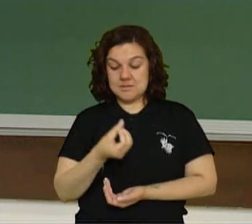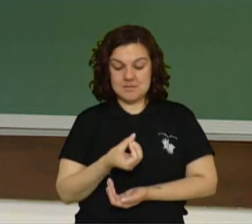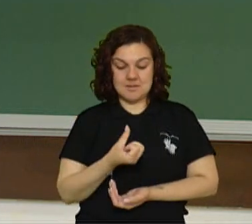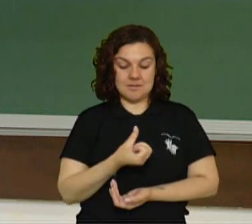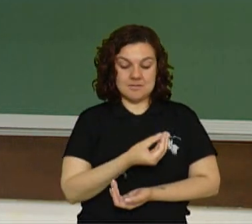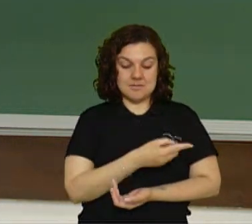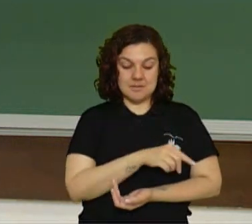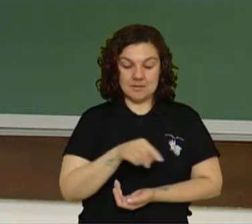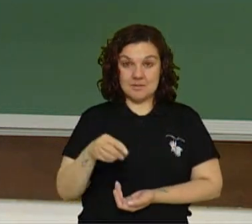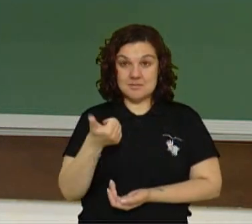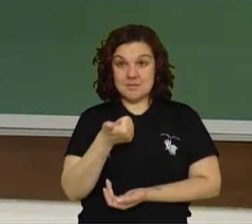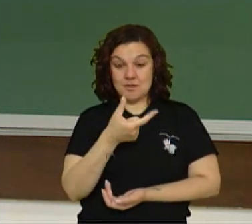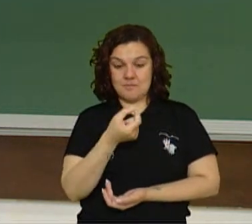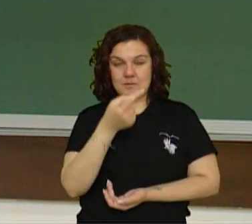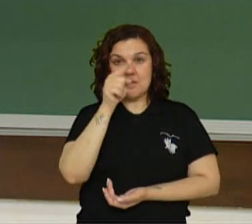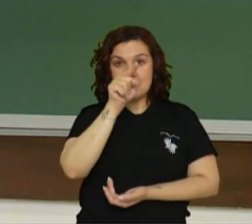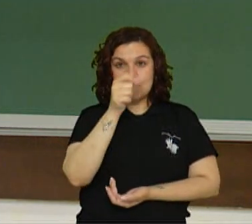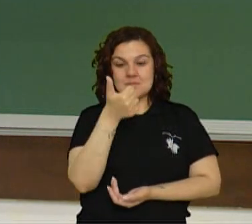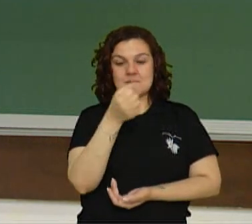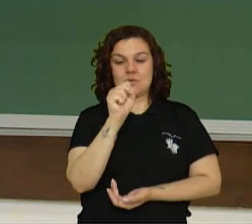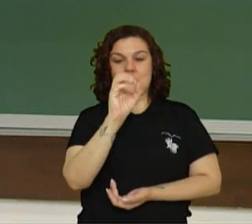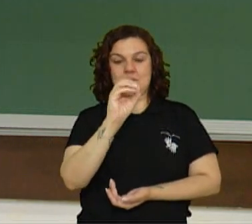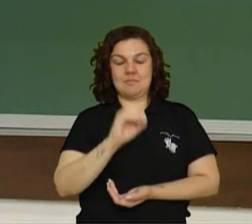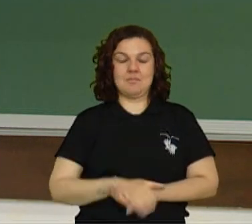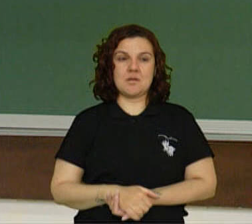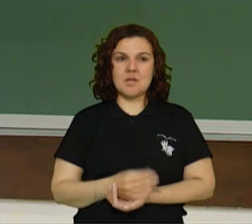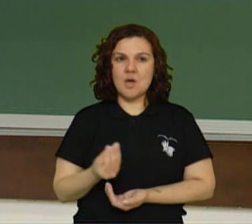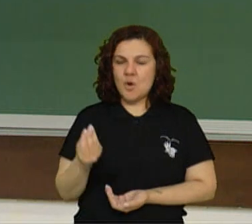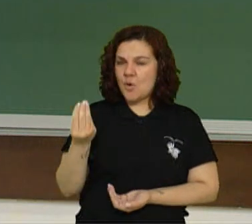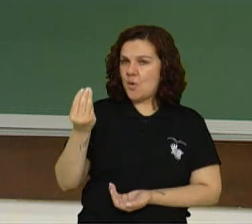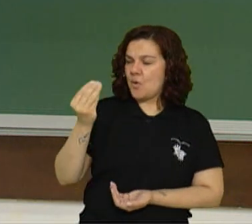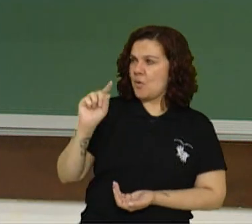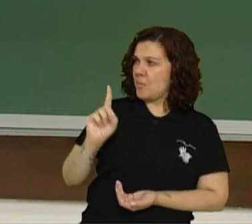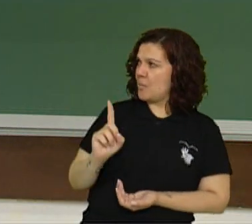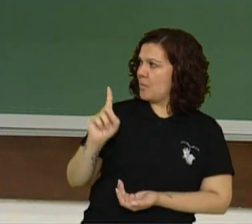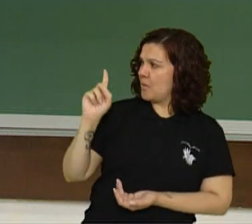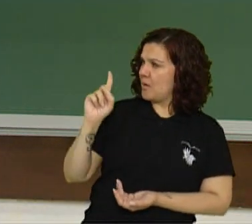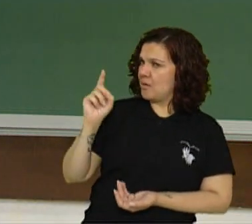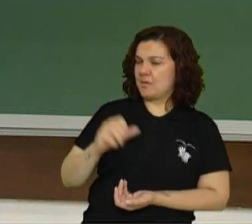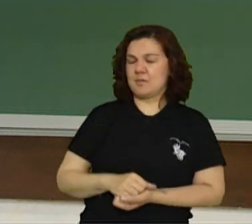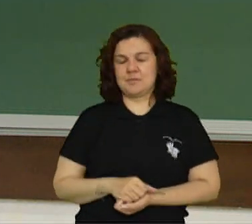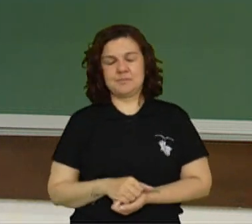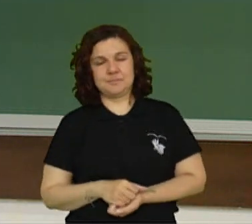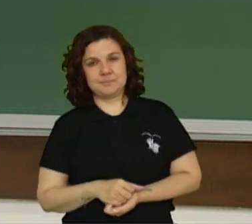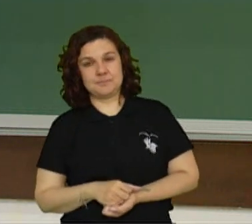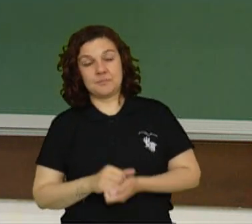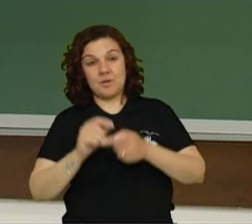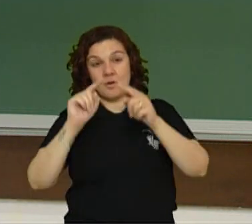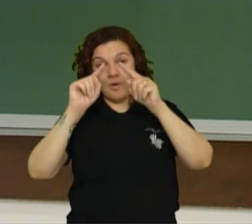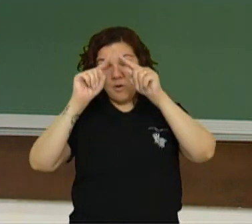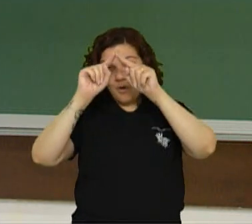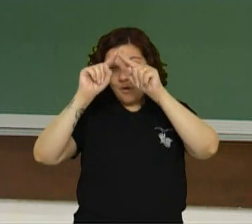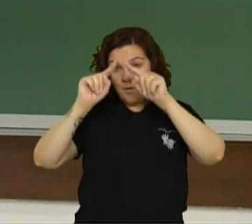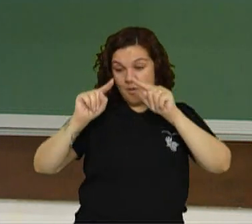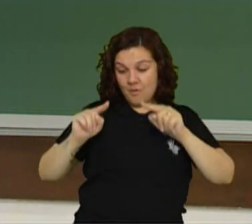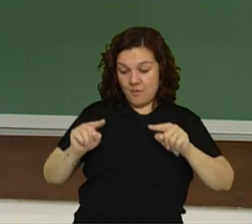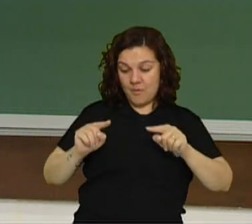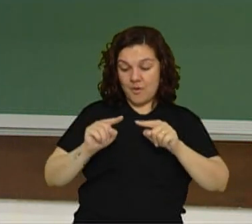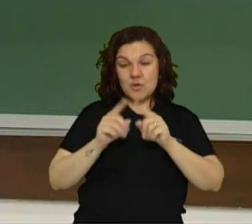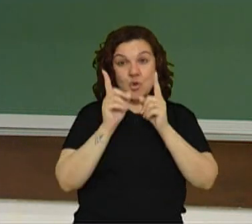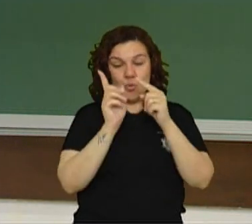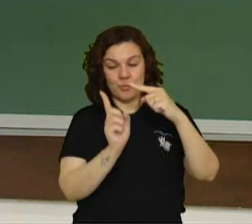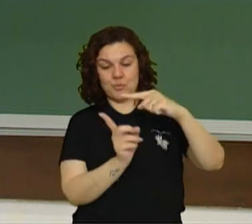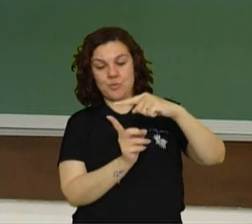60, 180. Ou como que ele aparece ali no sólido, no octaedro? Se eu quero saber de um